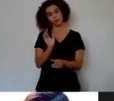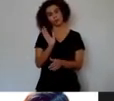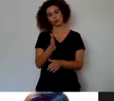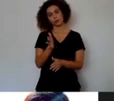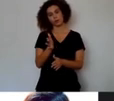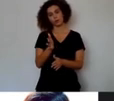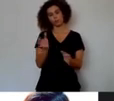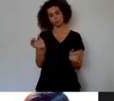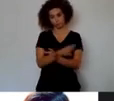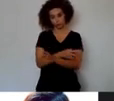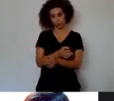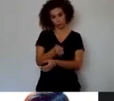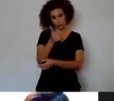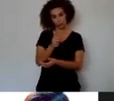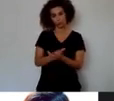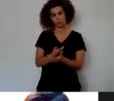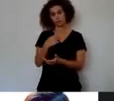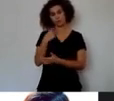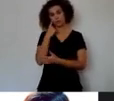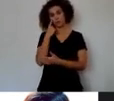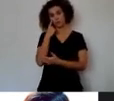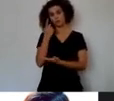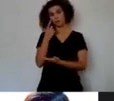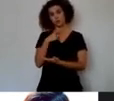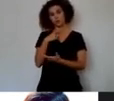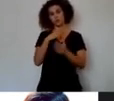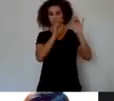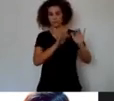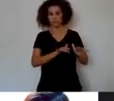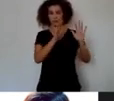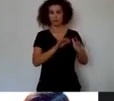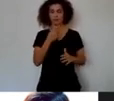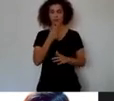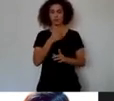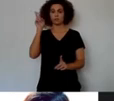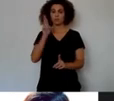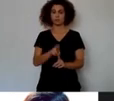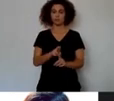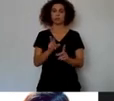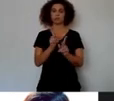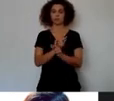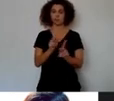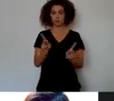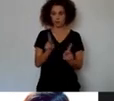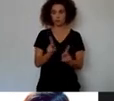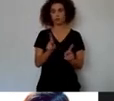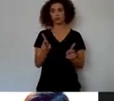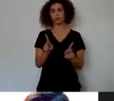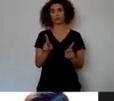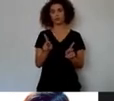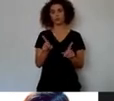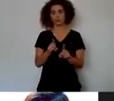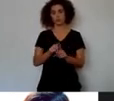E eu estou vendo assim, uma movimentação no chat falando sobre a representatividade de professores, a presença,